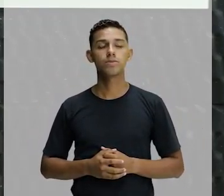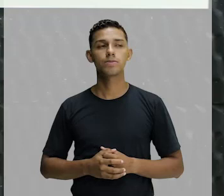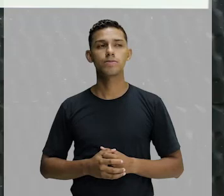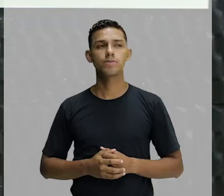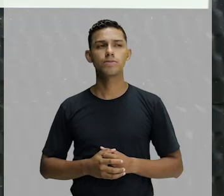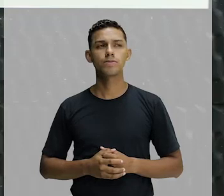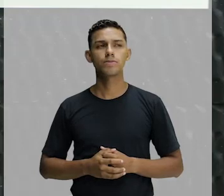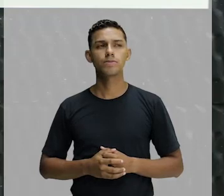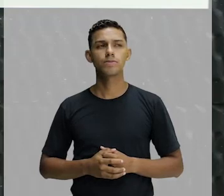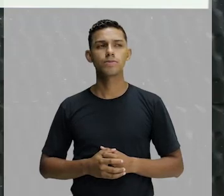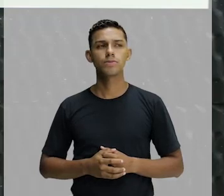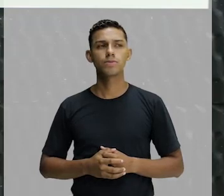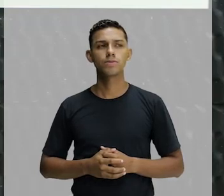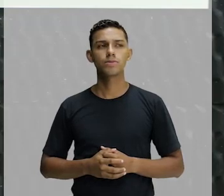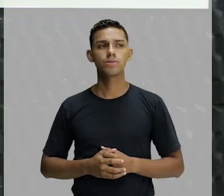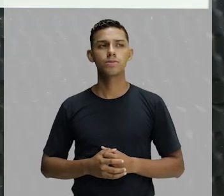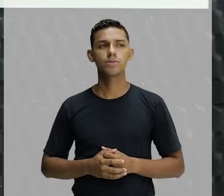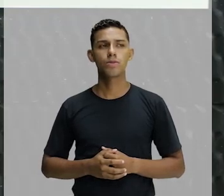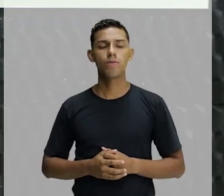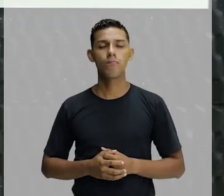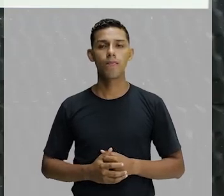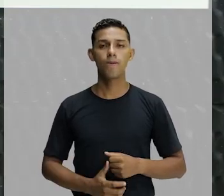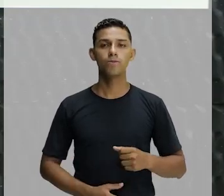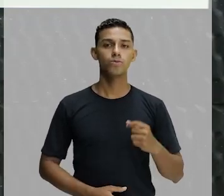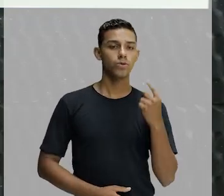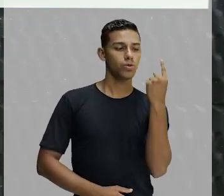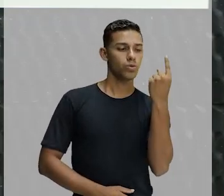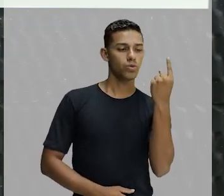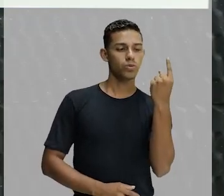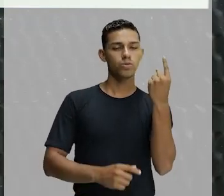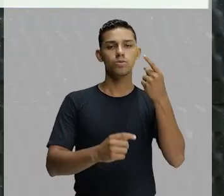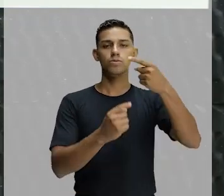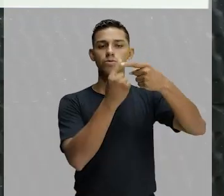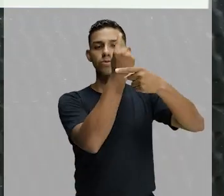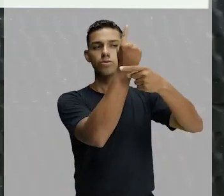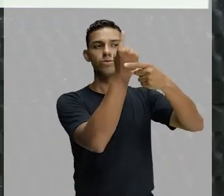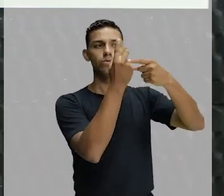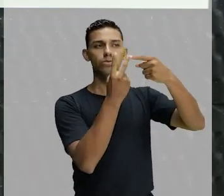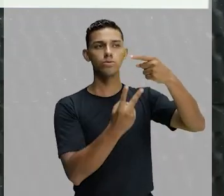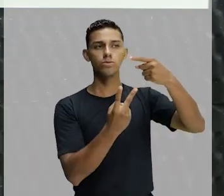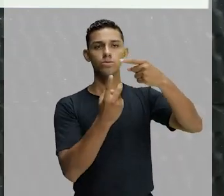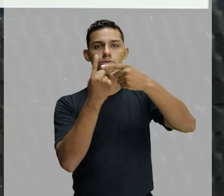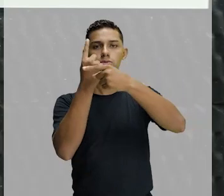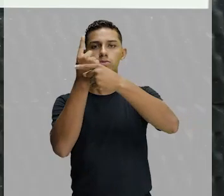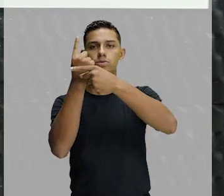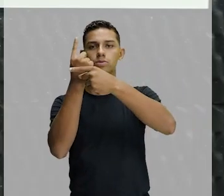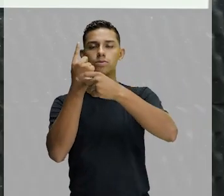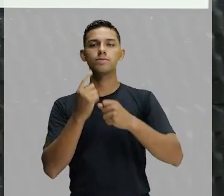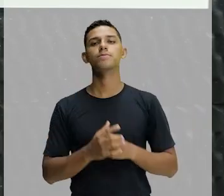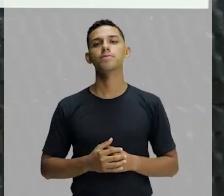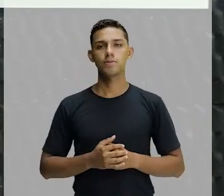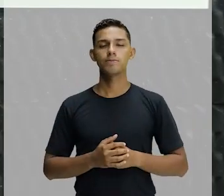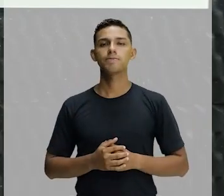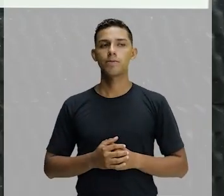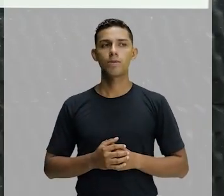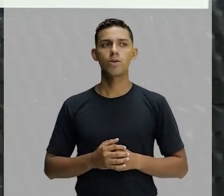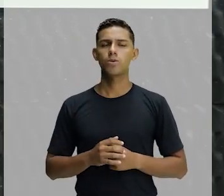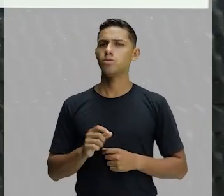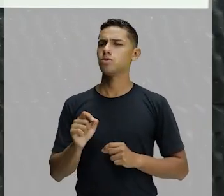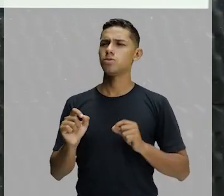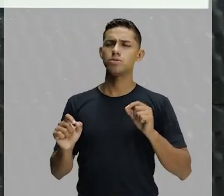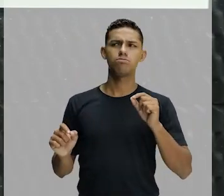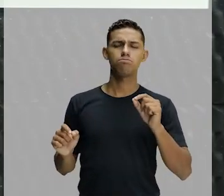fenotípica vai ser 1 para 2 para 1. Isso aqui é a proporção fenotípica. E o que seria